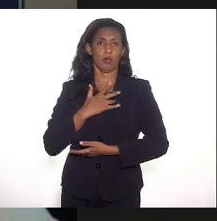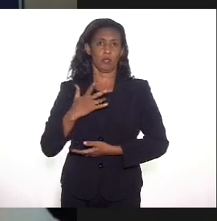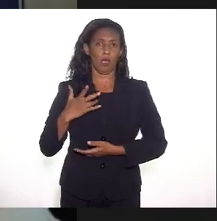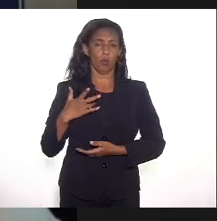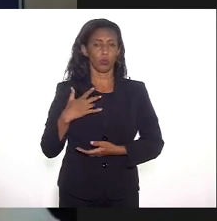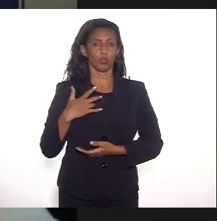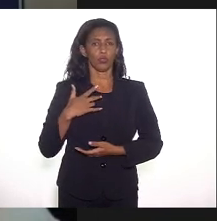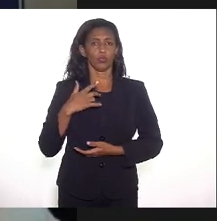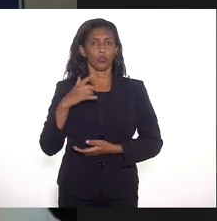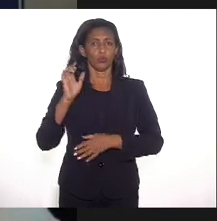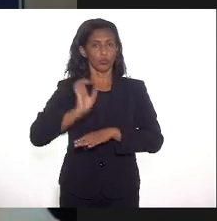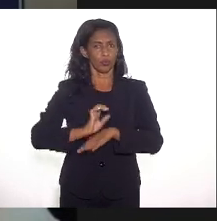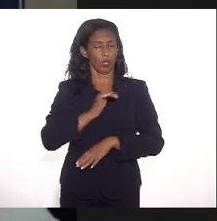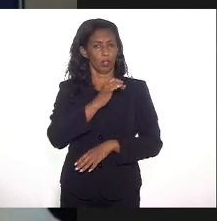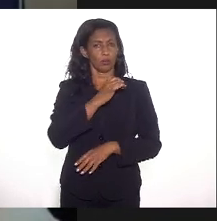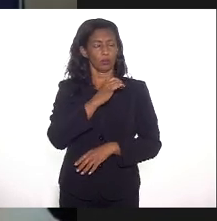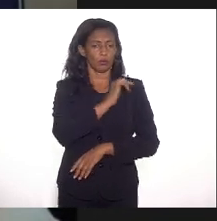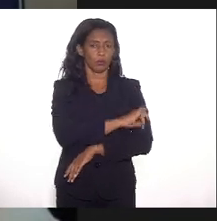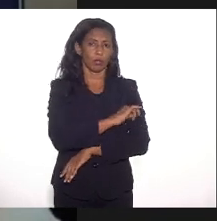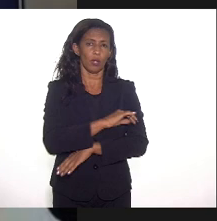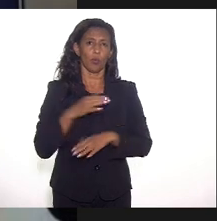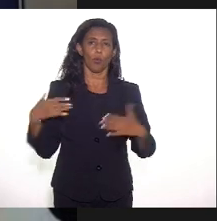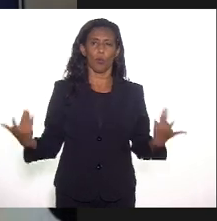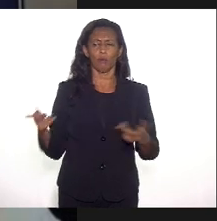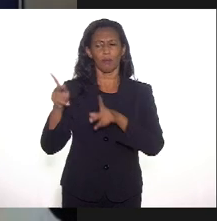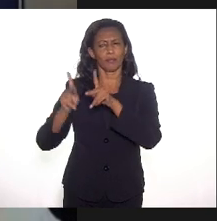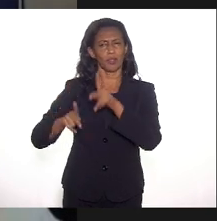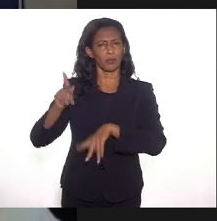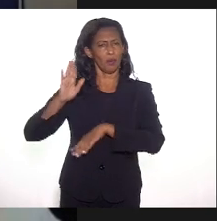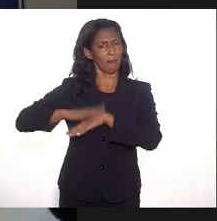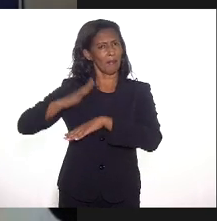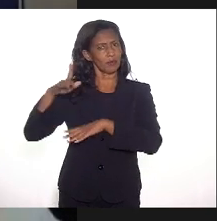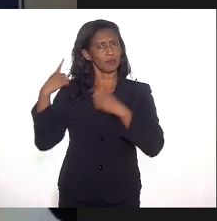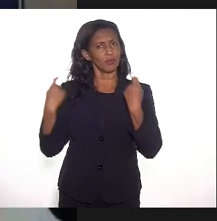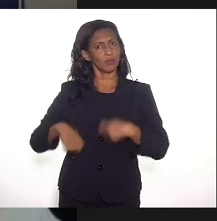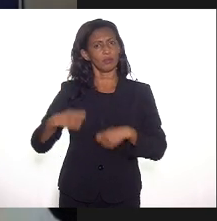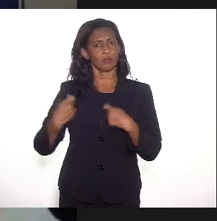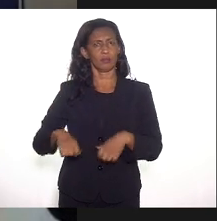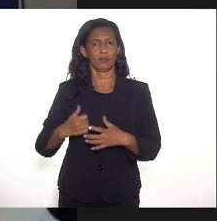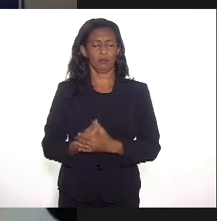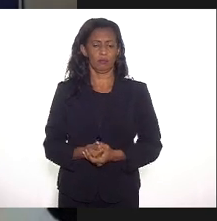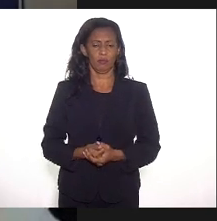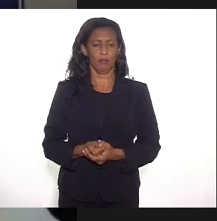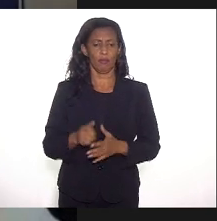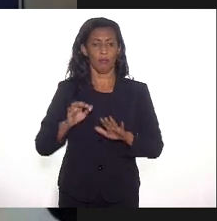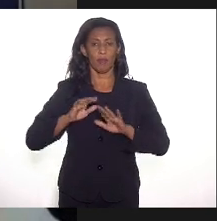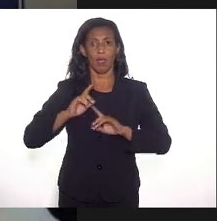saúde do estado do Rio de Janeiro quando a população mais necessitou. A não